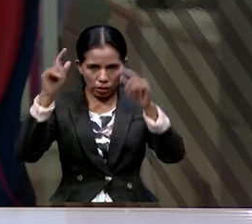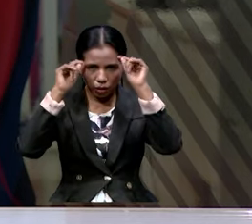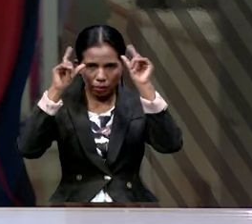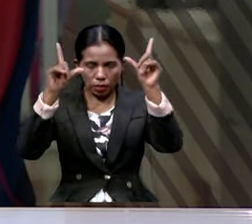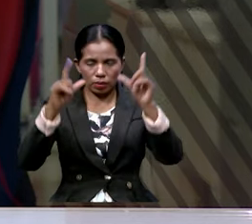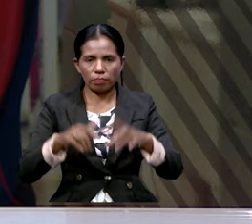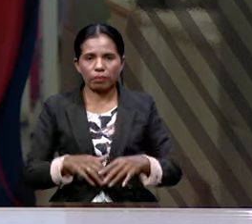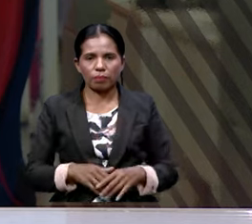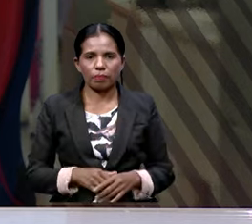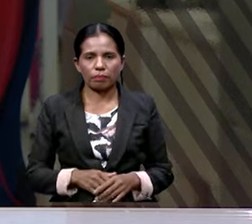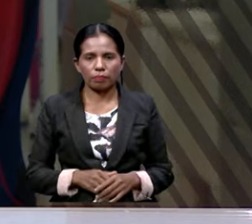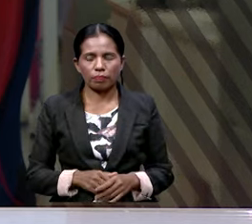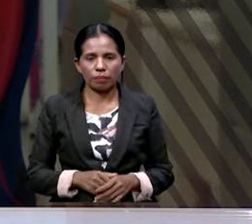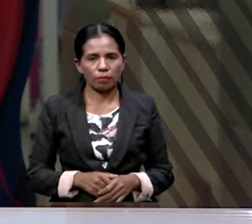nacional.